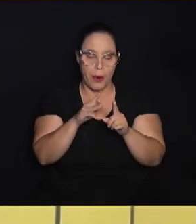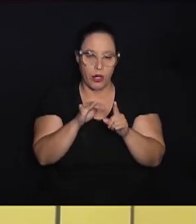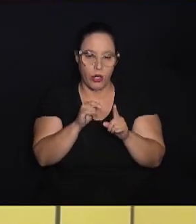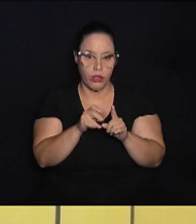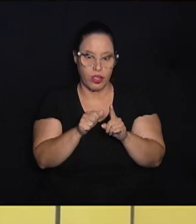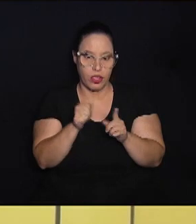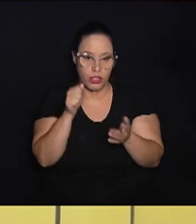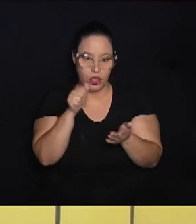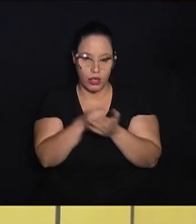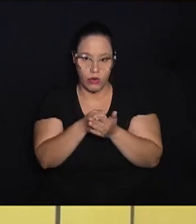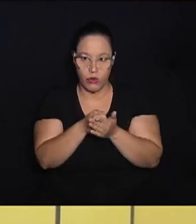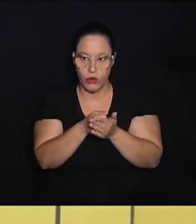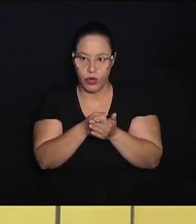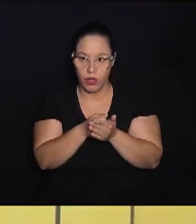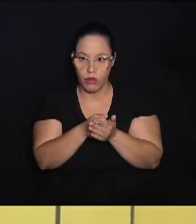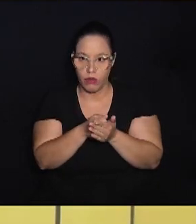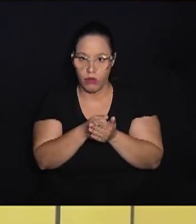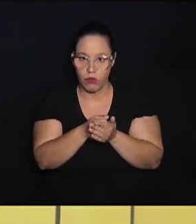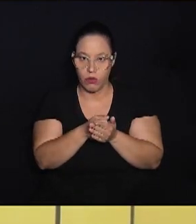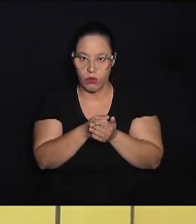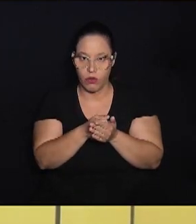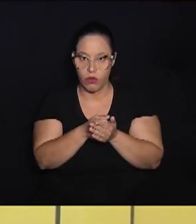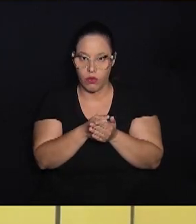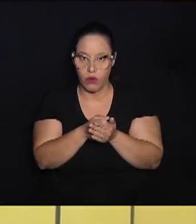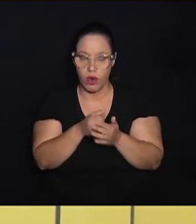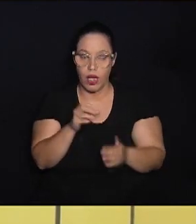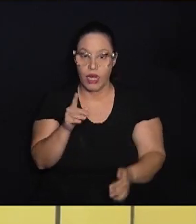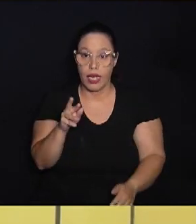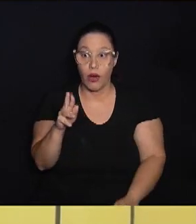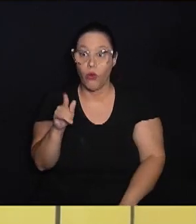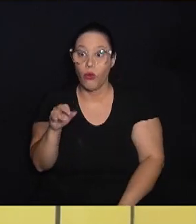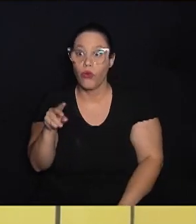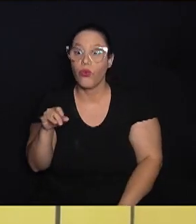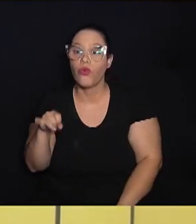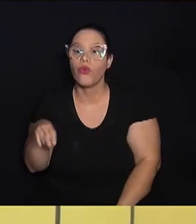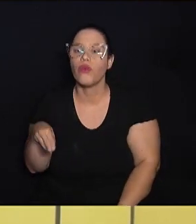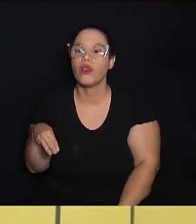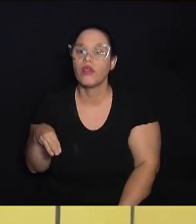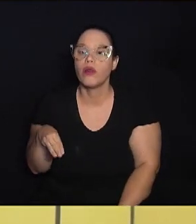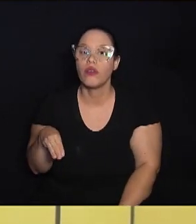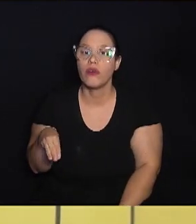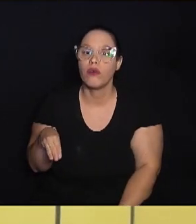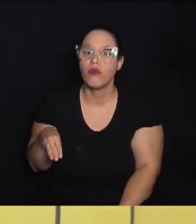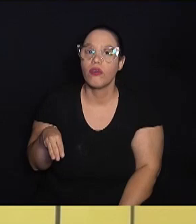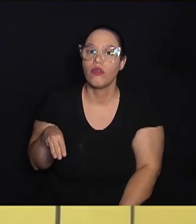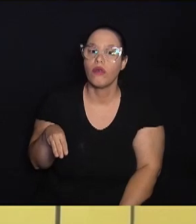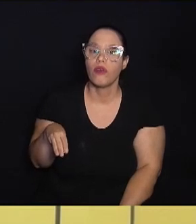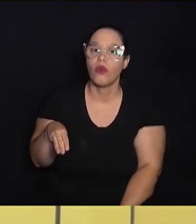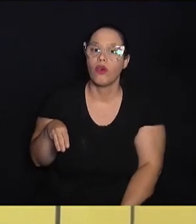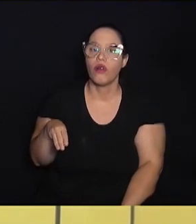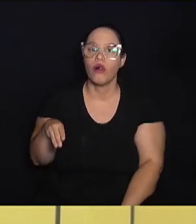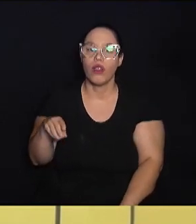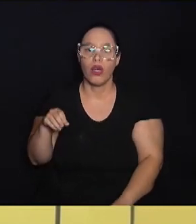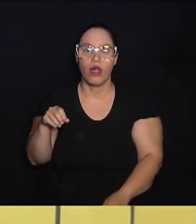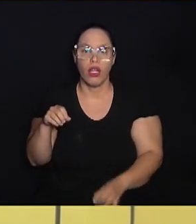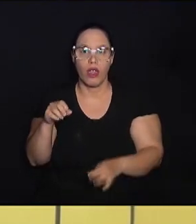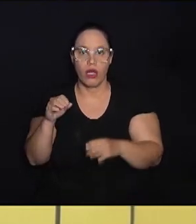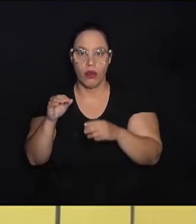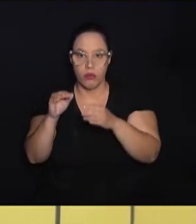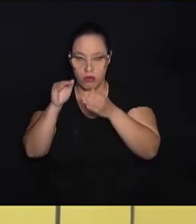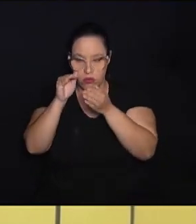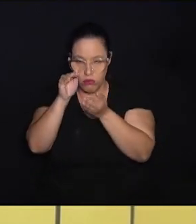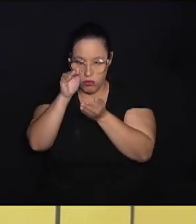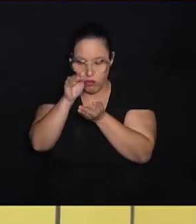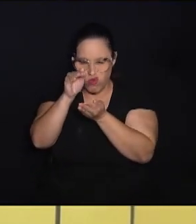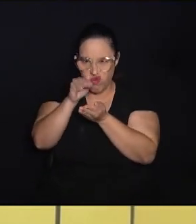o traço não mudar mesmo muita gente fala por exemplo que o Calvin que teve 10 anos de Calvin el Ah não mudou era mesmo desde o começo não S você olha ele era mais